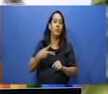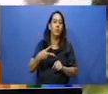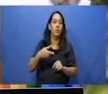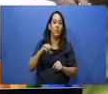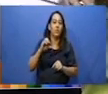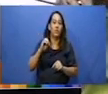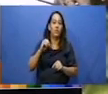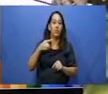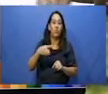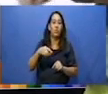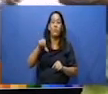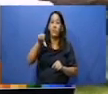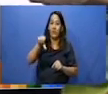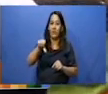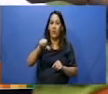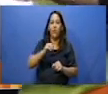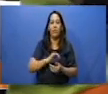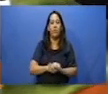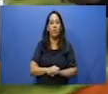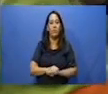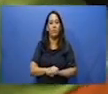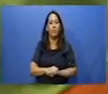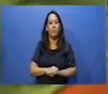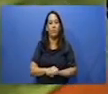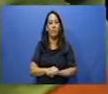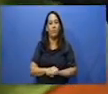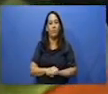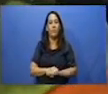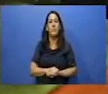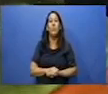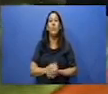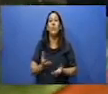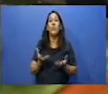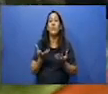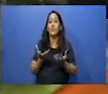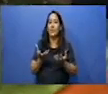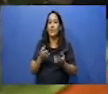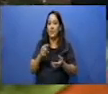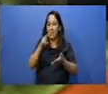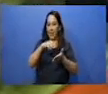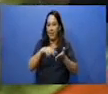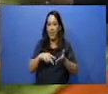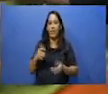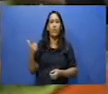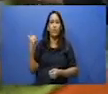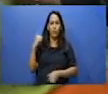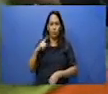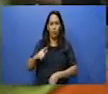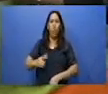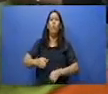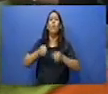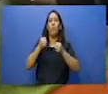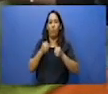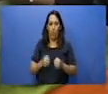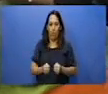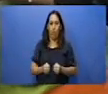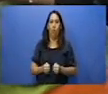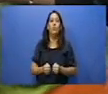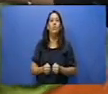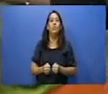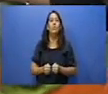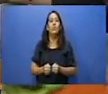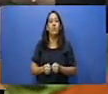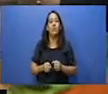passado aí alguns dias. E se você quiser ler essa notícia, você pode? Pode. Como? Ela